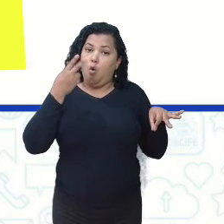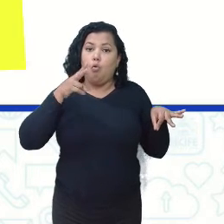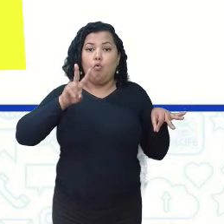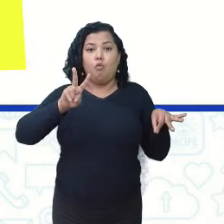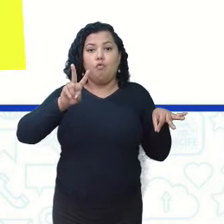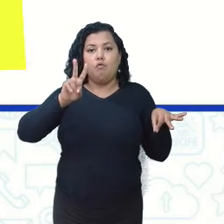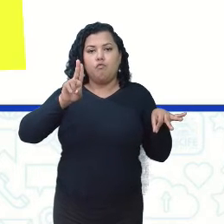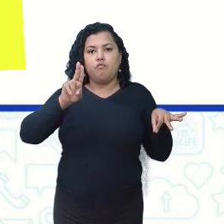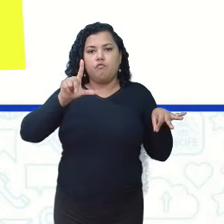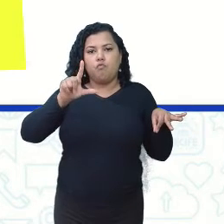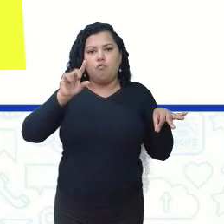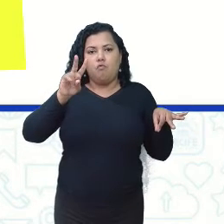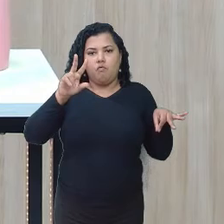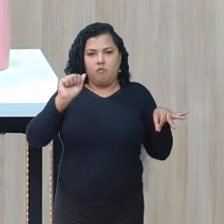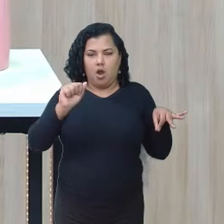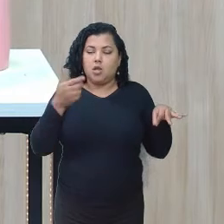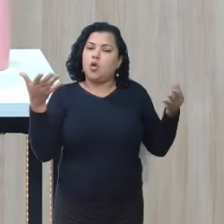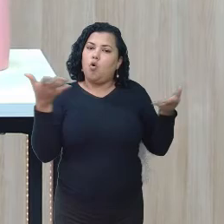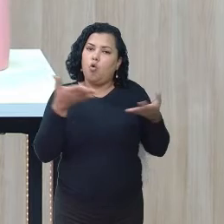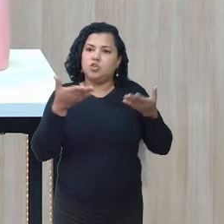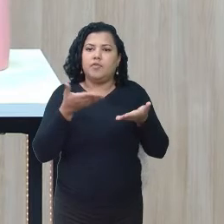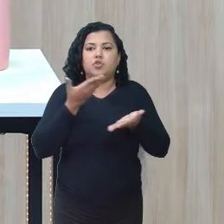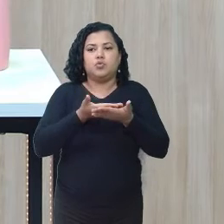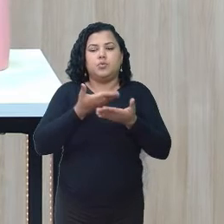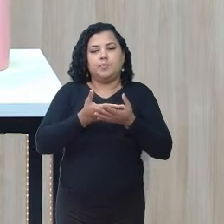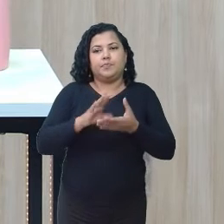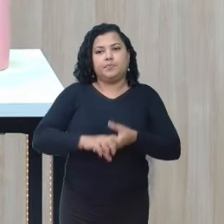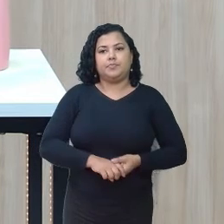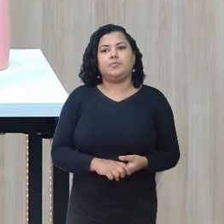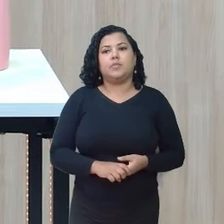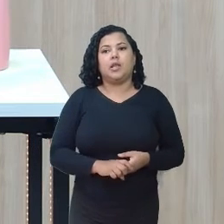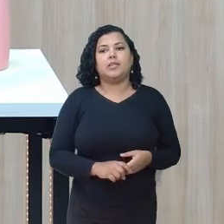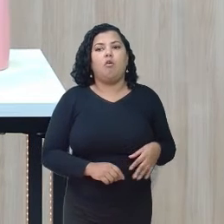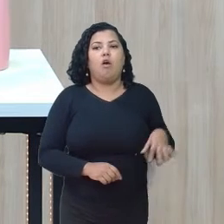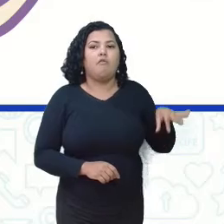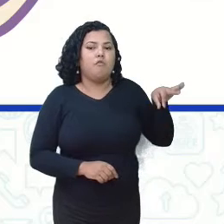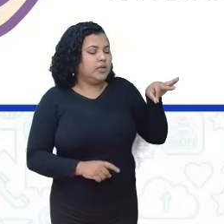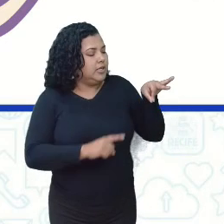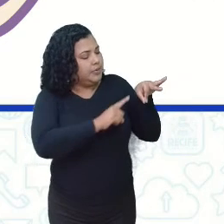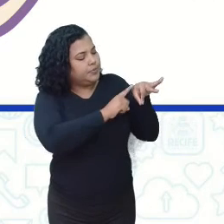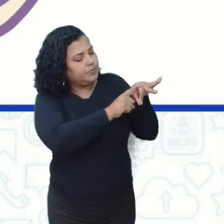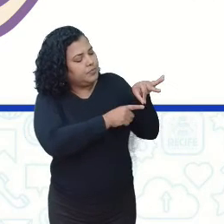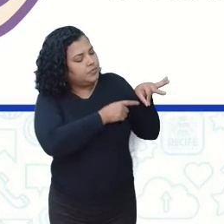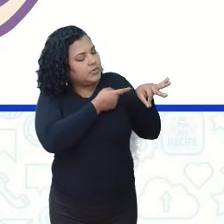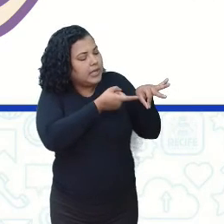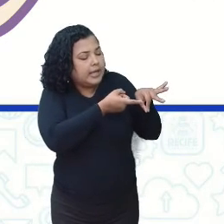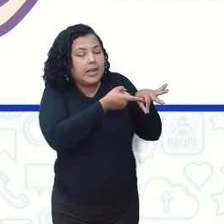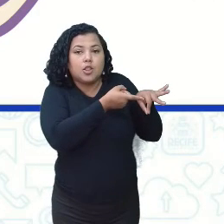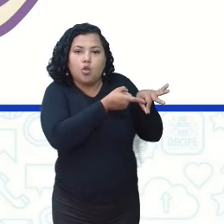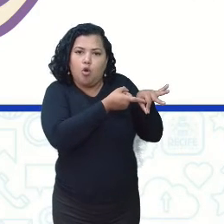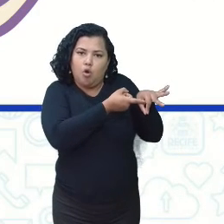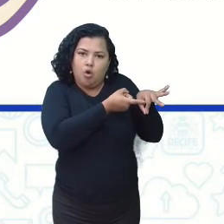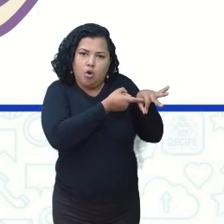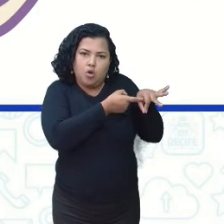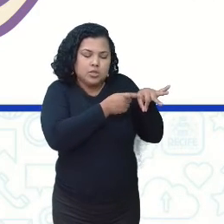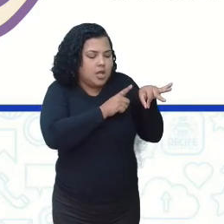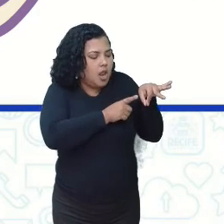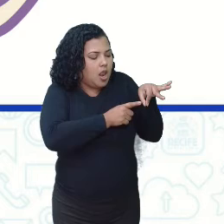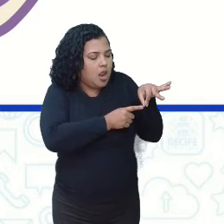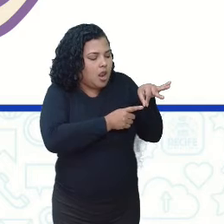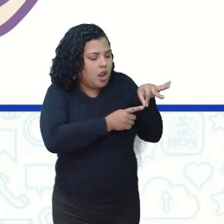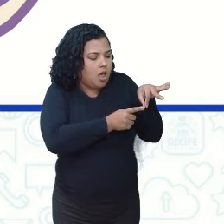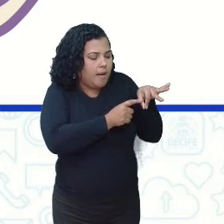são eles aqui que nós vamos ver a seguir. A vulva é formada por clitóris,